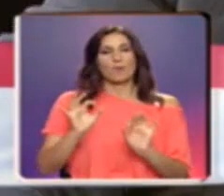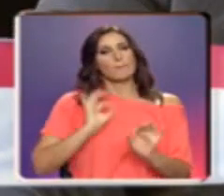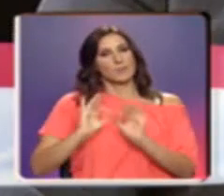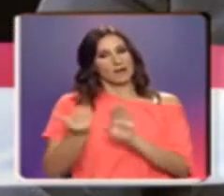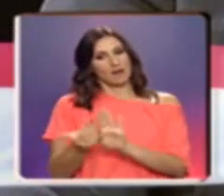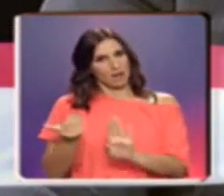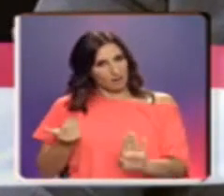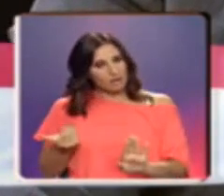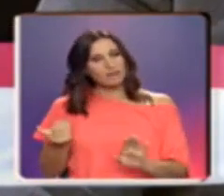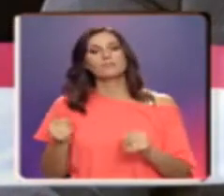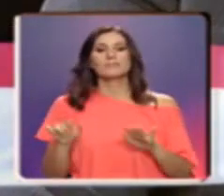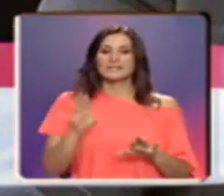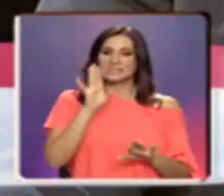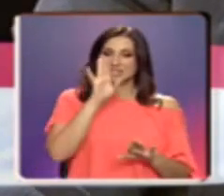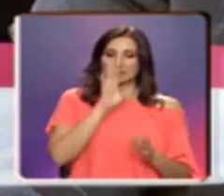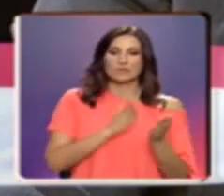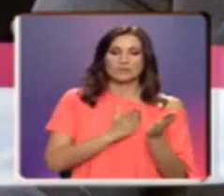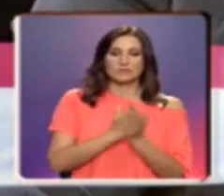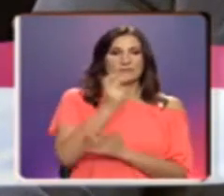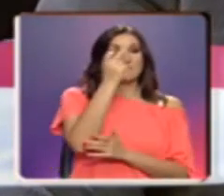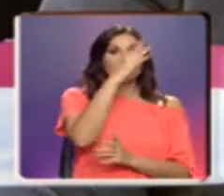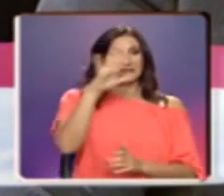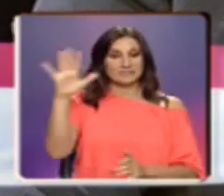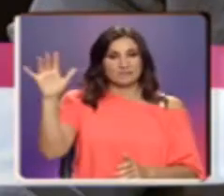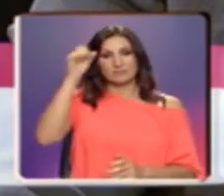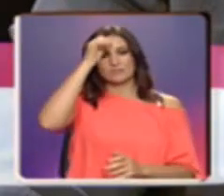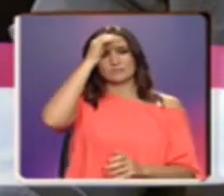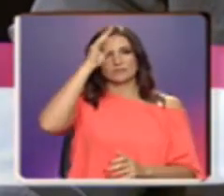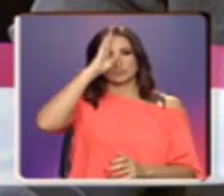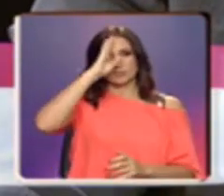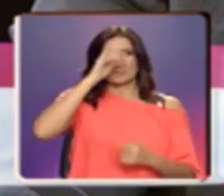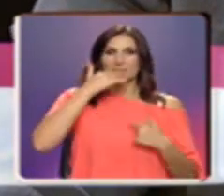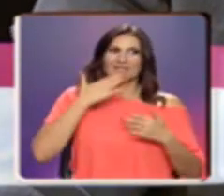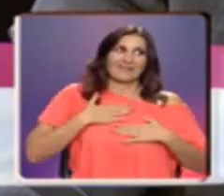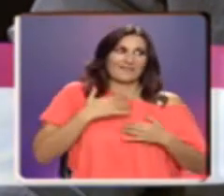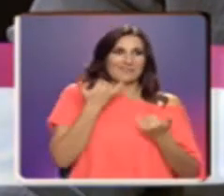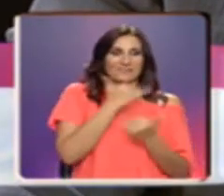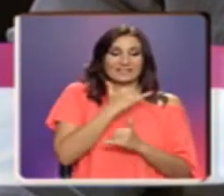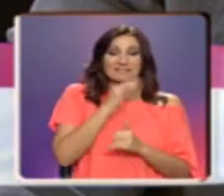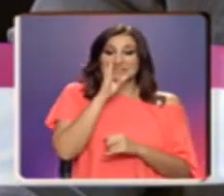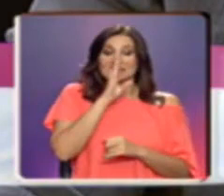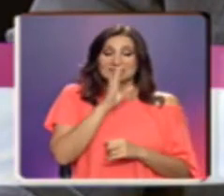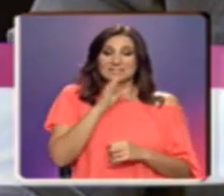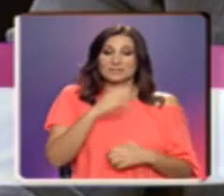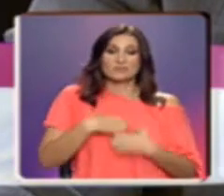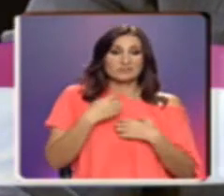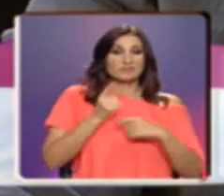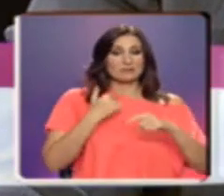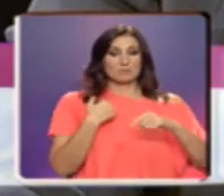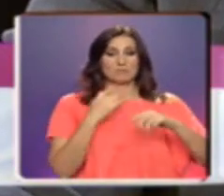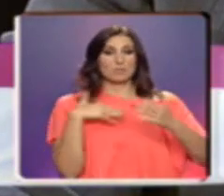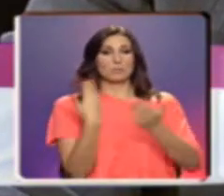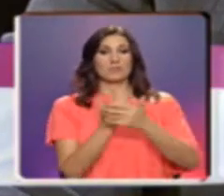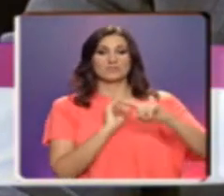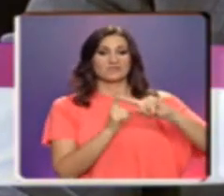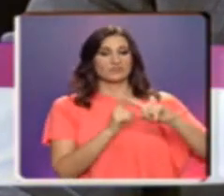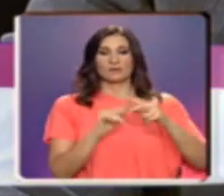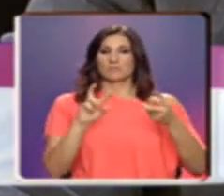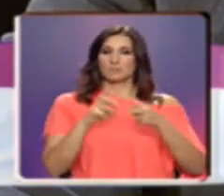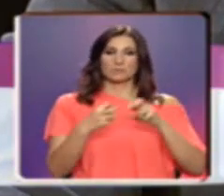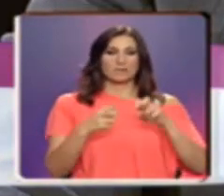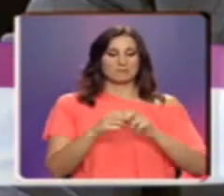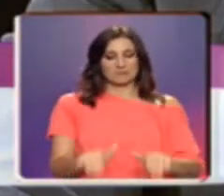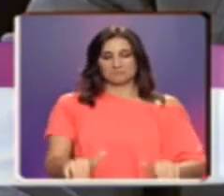mas tenho a certeza que se ficar no Sporting a vida inteira, para mim, seria uma grande felicidade. Se não sentir que sou mais-valia, não tenho problema